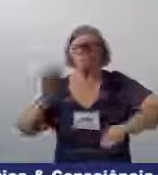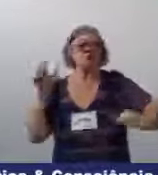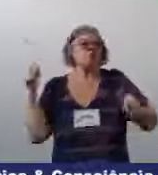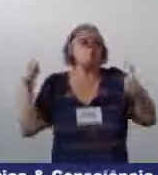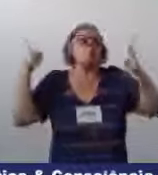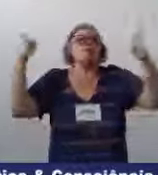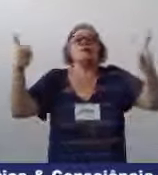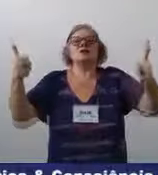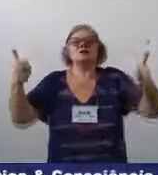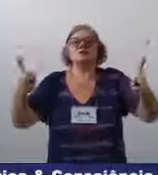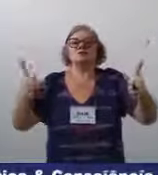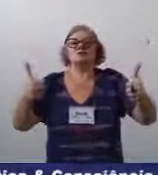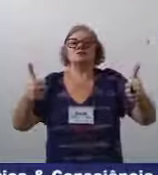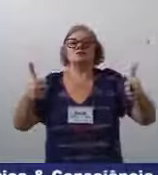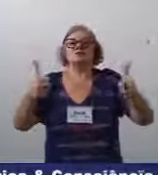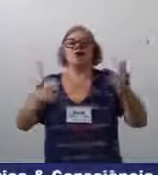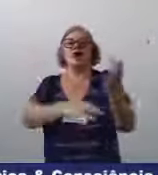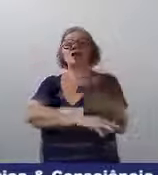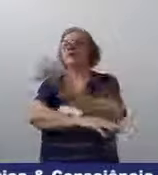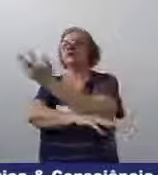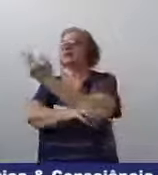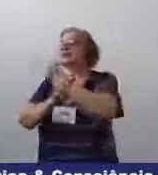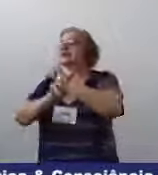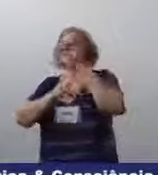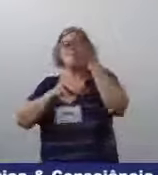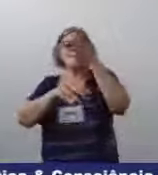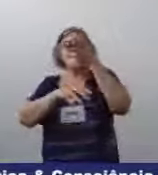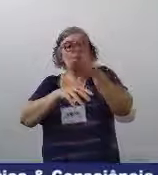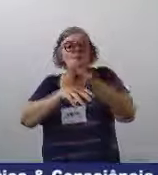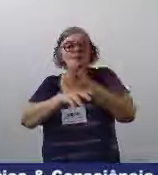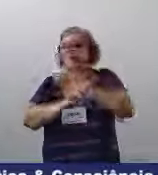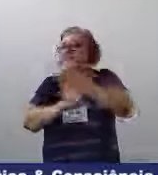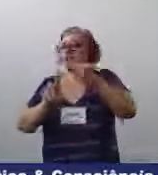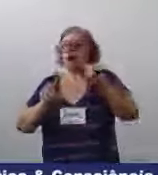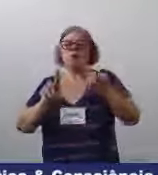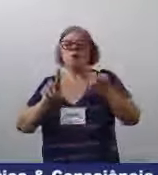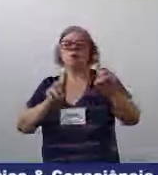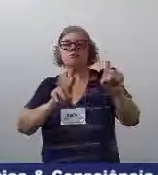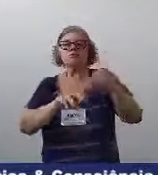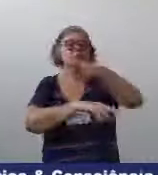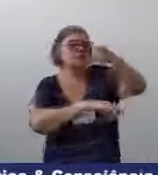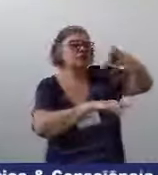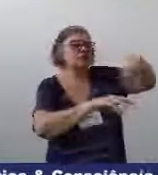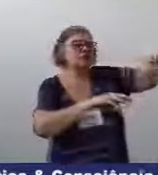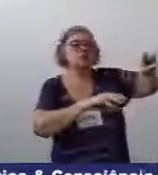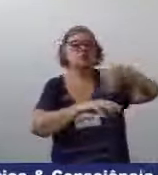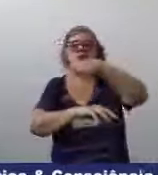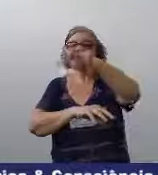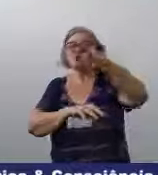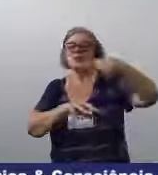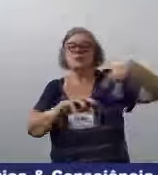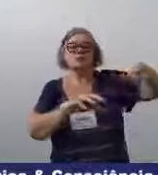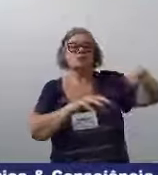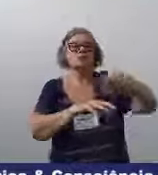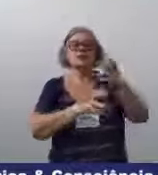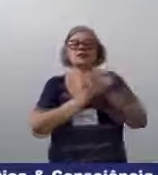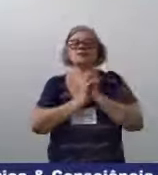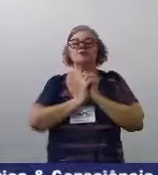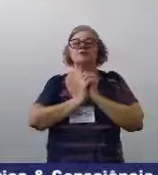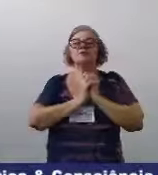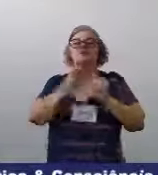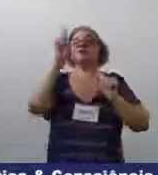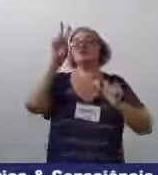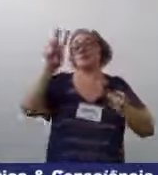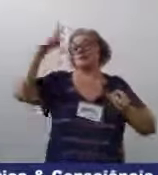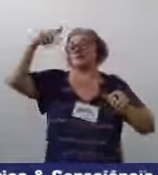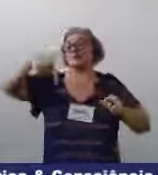movimento fantástico, porque nada está parado na natureza. Tudo tem uma temperatura, e só no zero absoluto, não é o zero da geladeira.